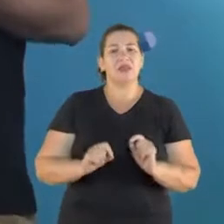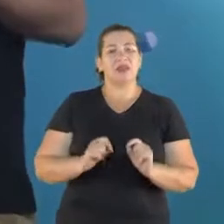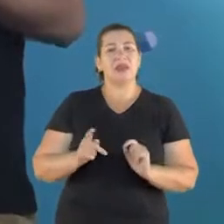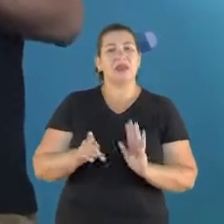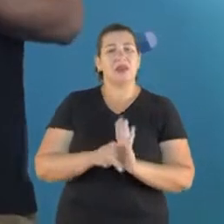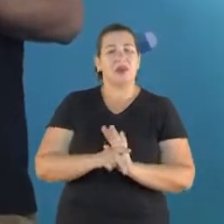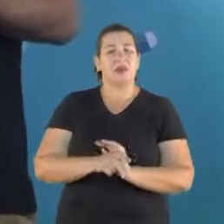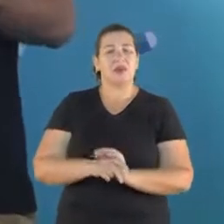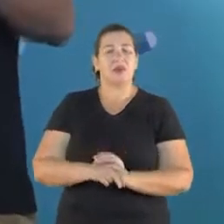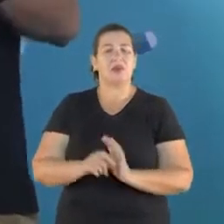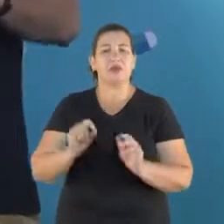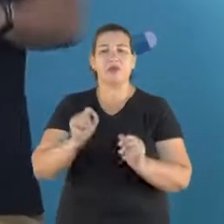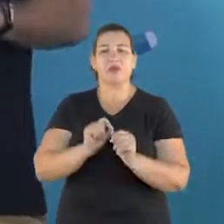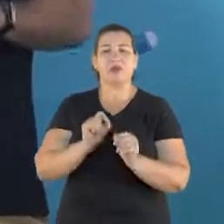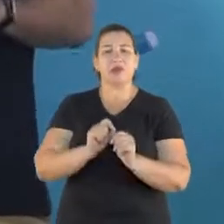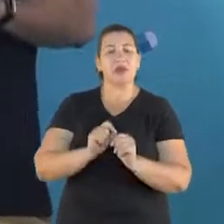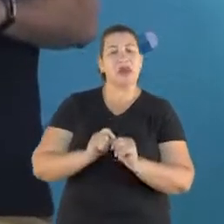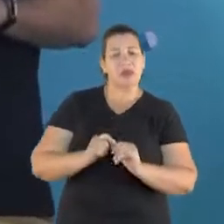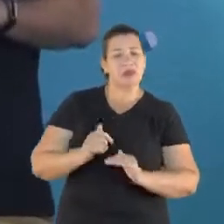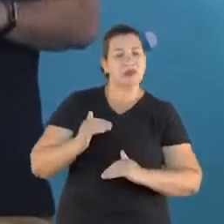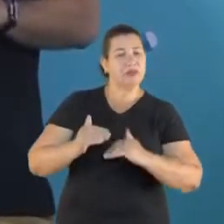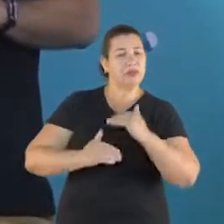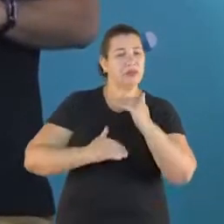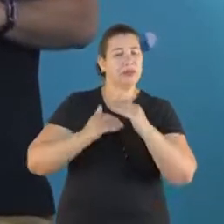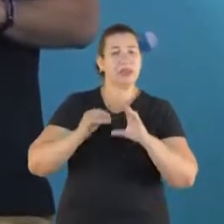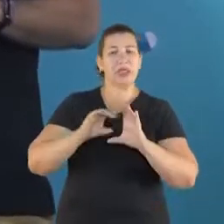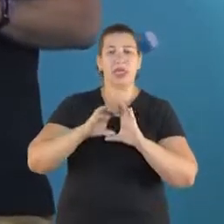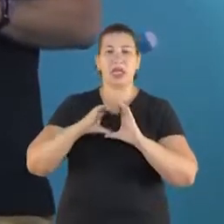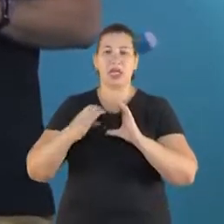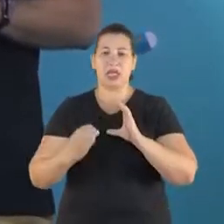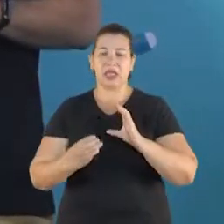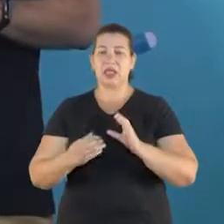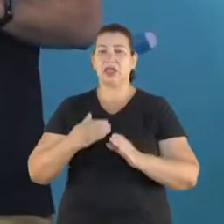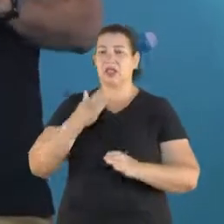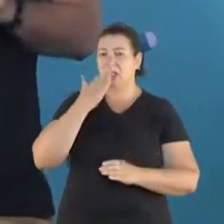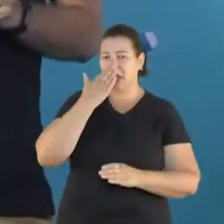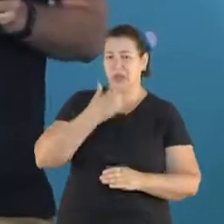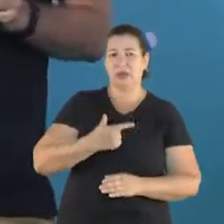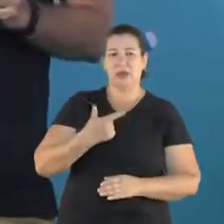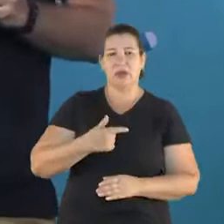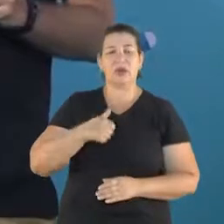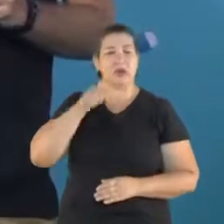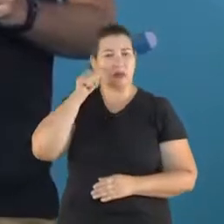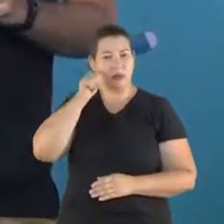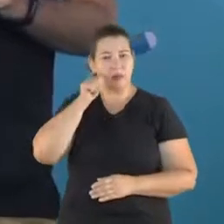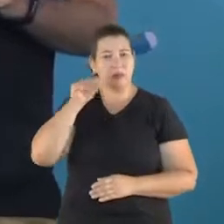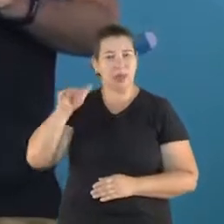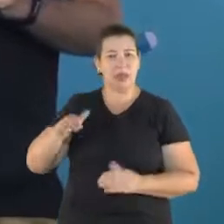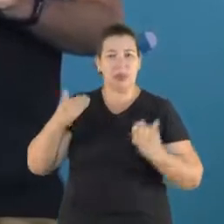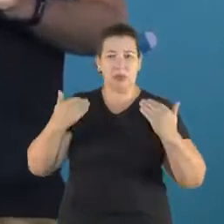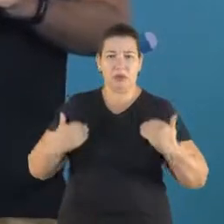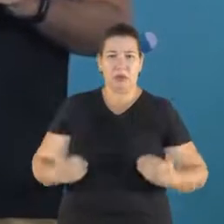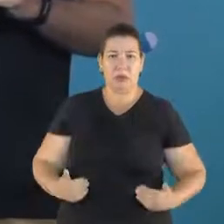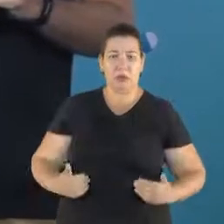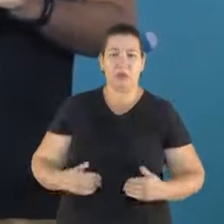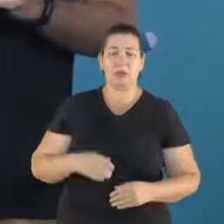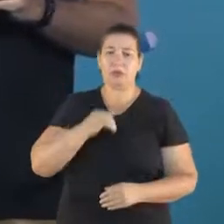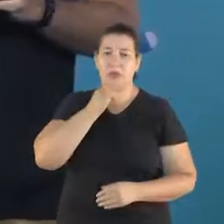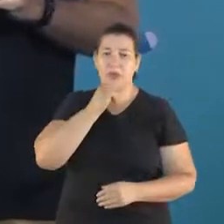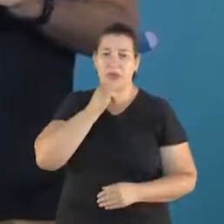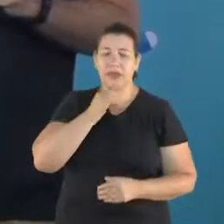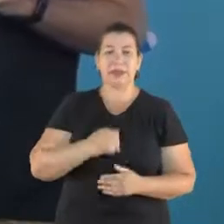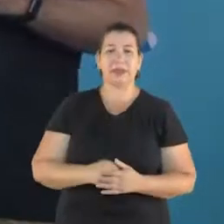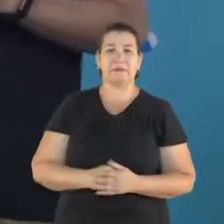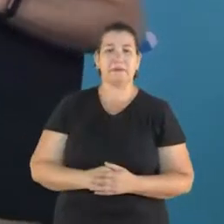hormônio responsável pelo desenvolvimento das características sexuais secundárias no corpo da menina. Como exemplos, nós podemos